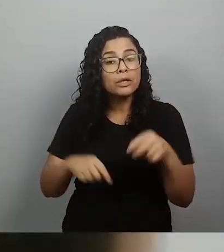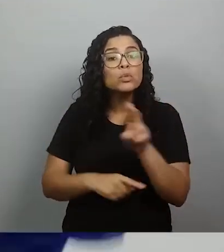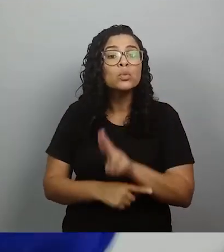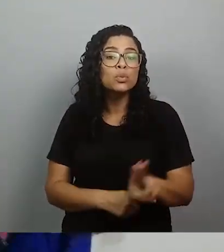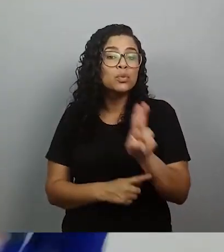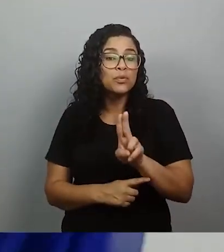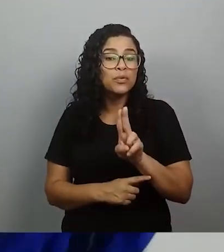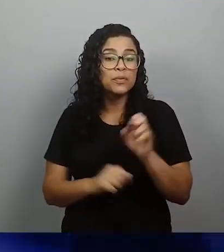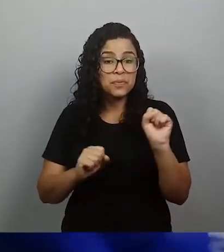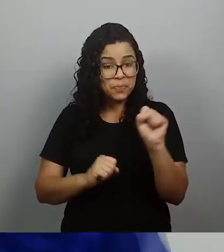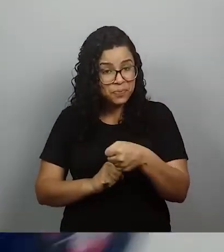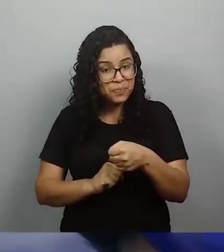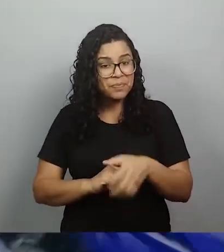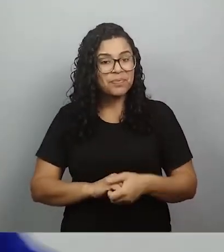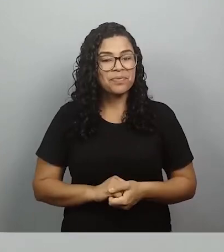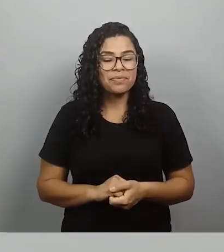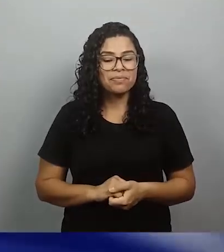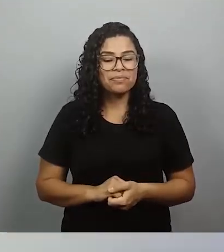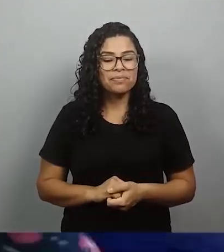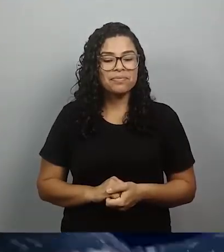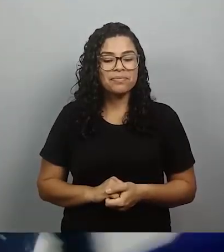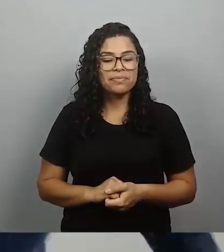usar.